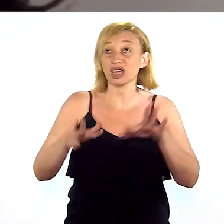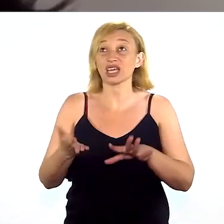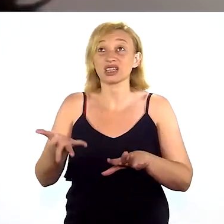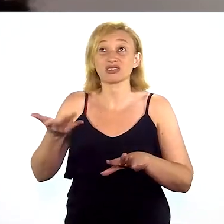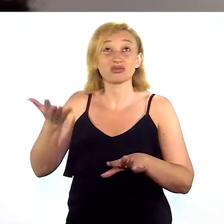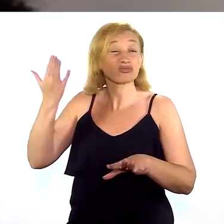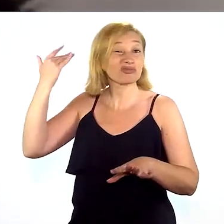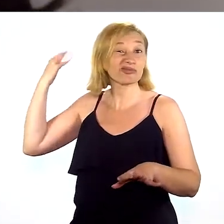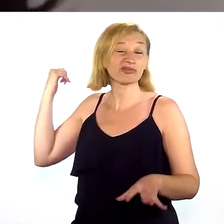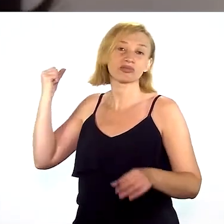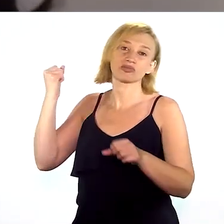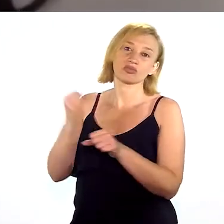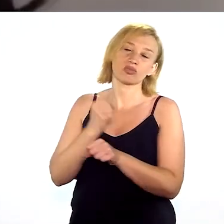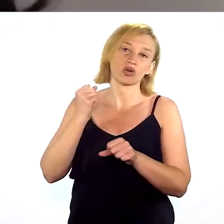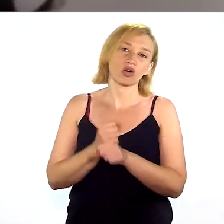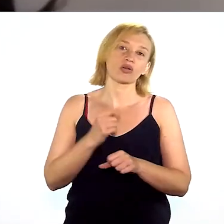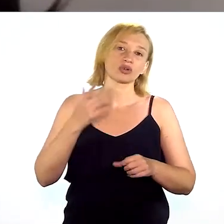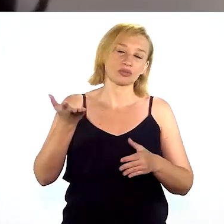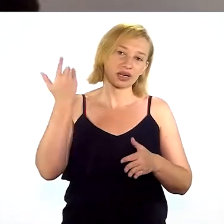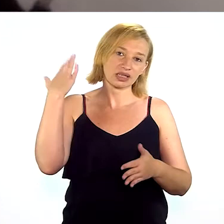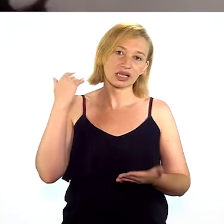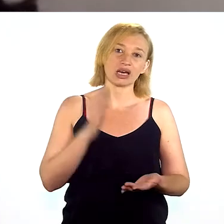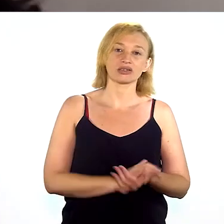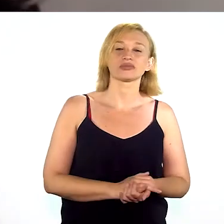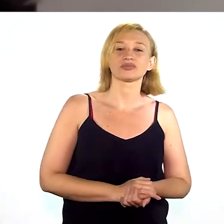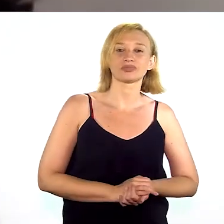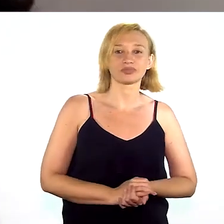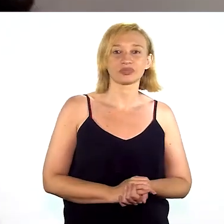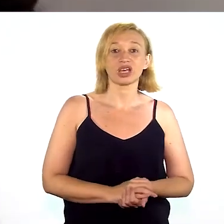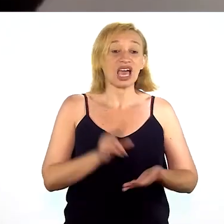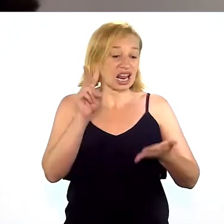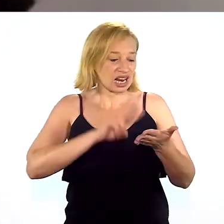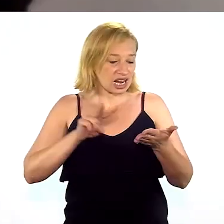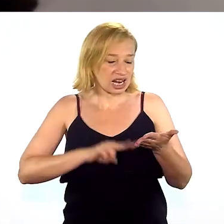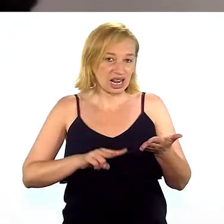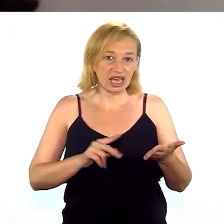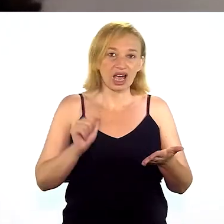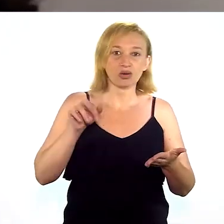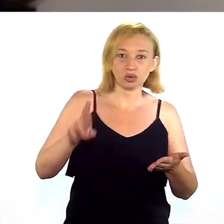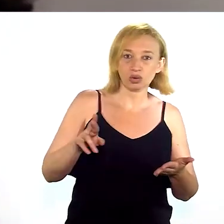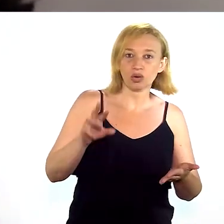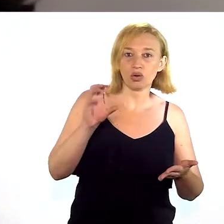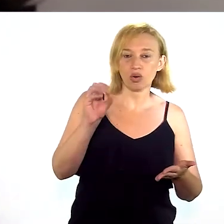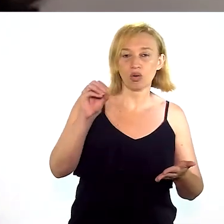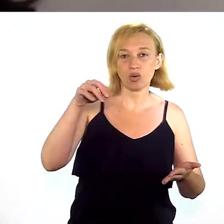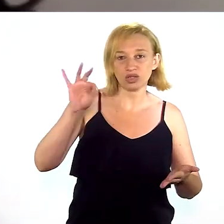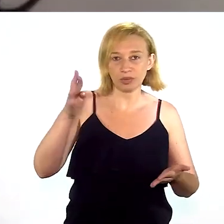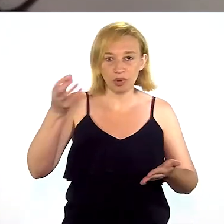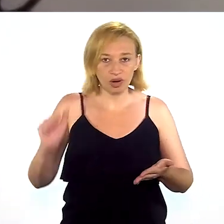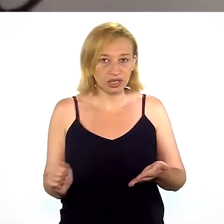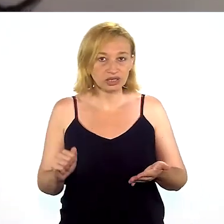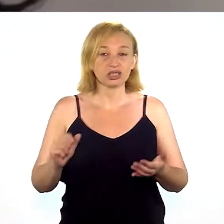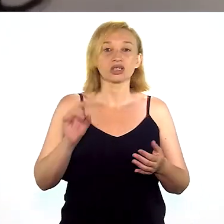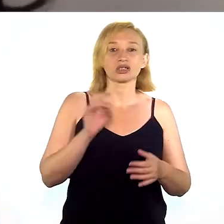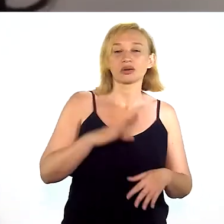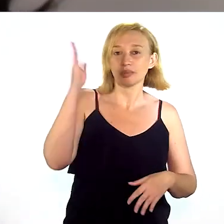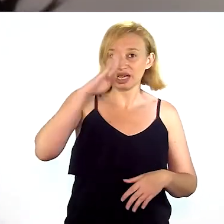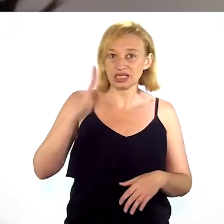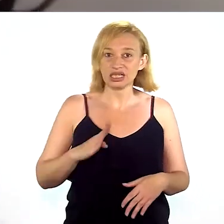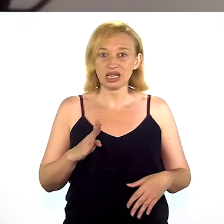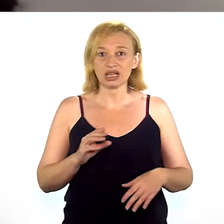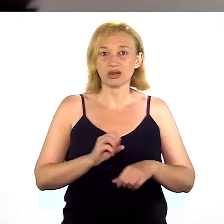do que há 200 anos você ler esse autor. Então, vamos partir desse pressuposto logo. Leiam autores